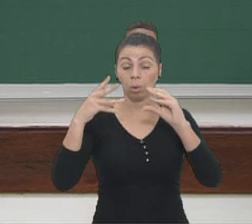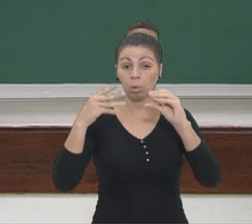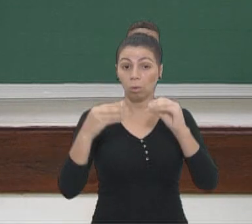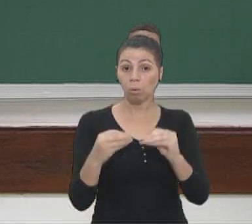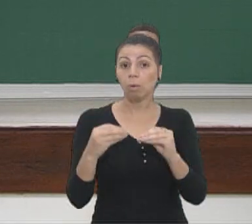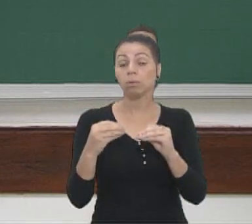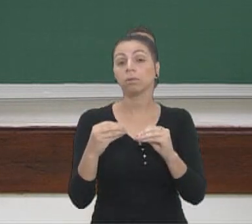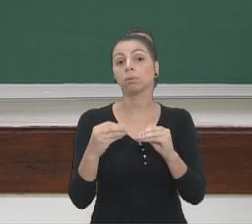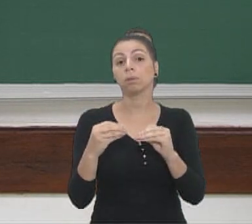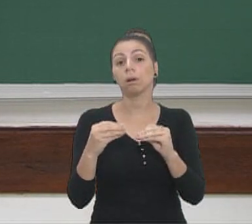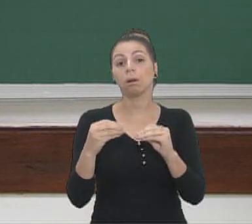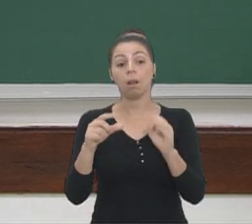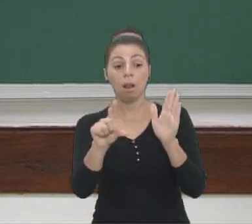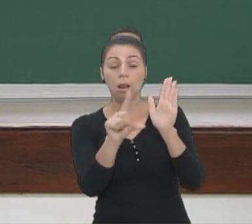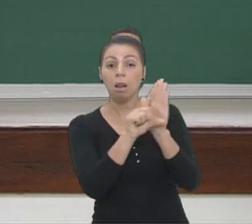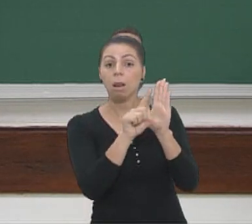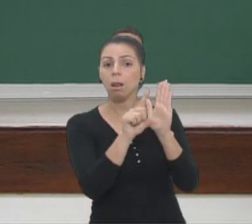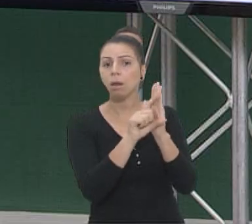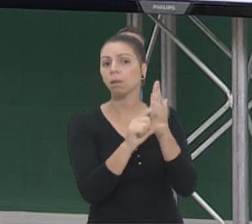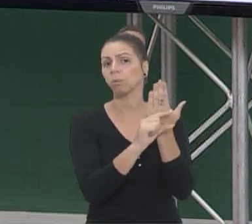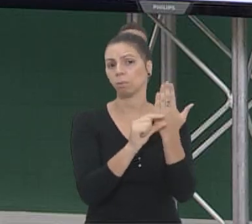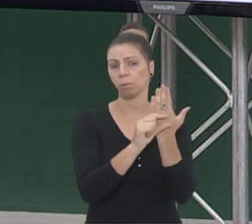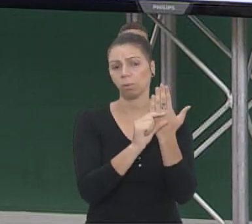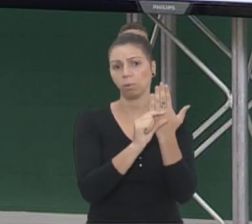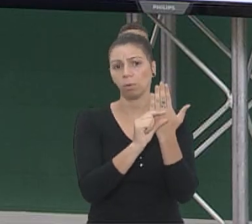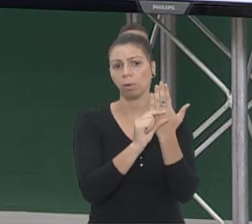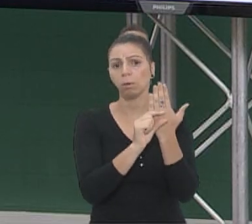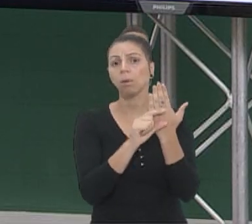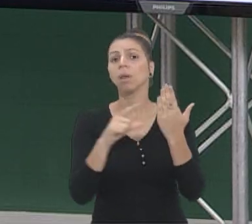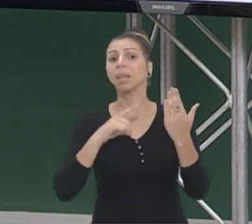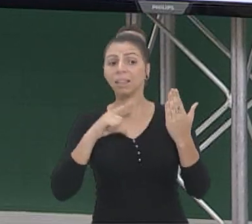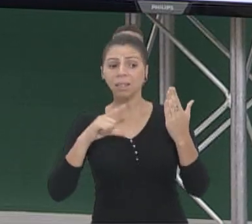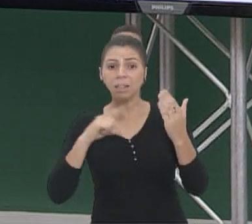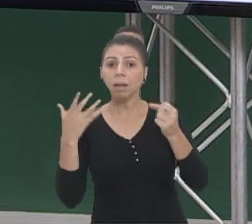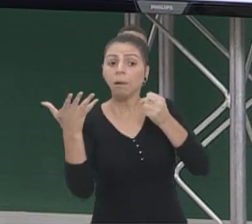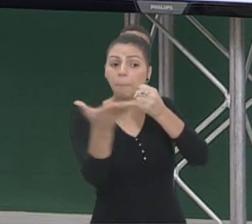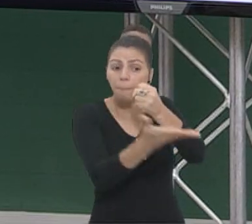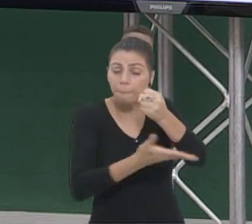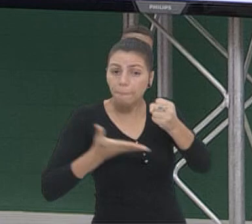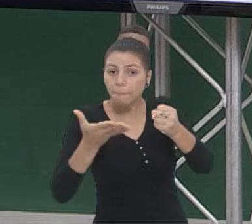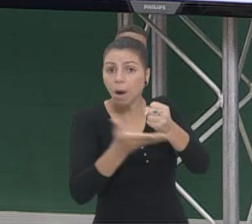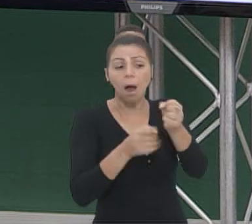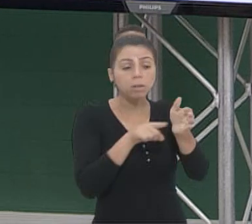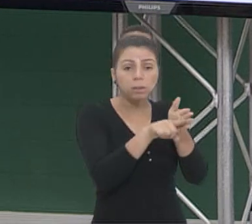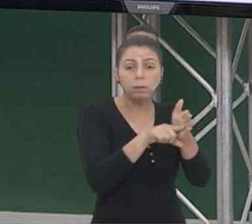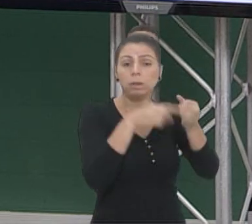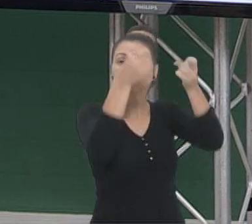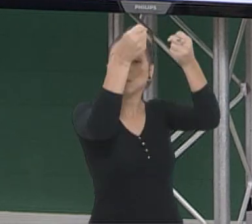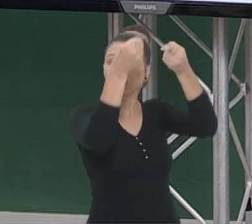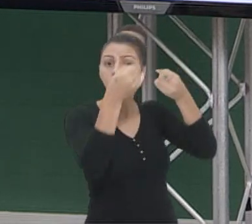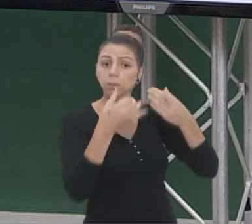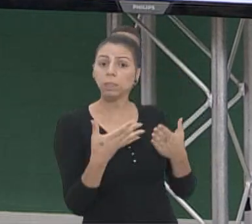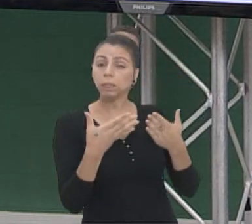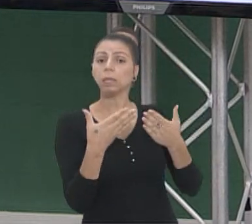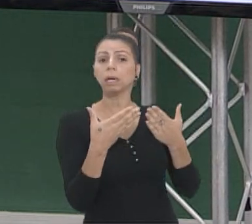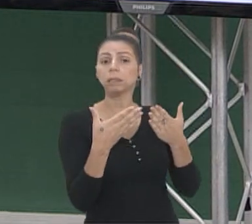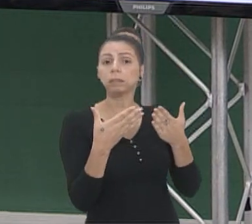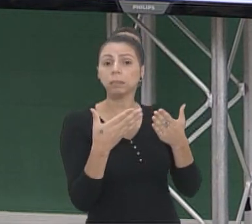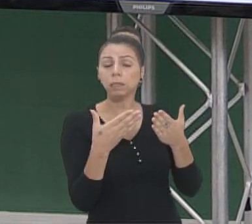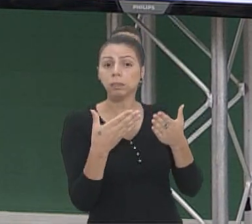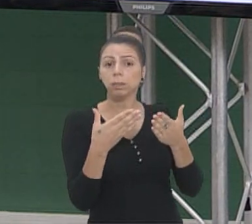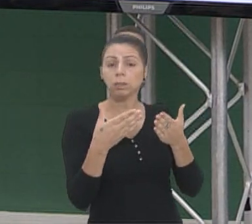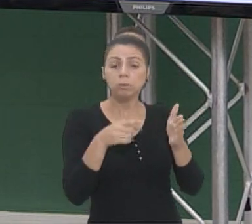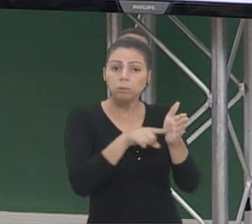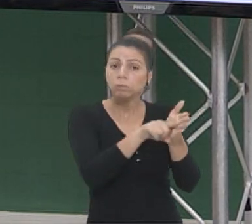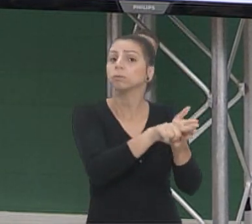crendices. Muitas delas têm, sim, fundo científico, são explicadas cientificamente. E eu vou explicar para